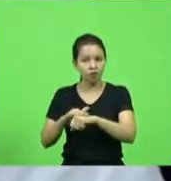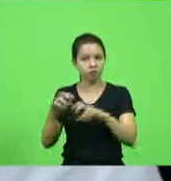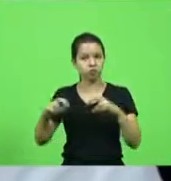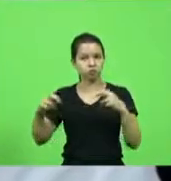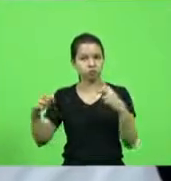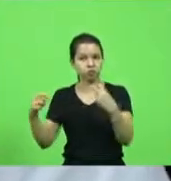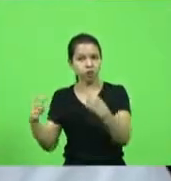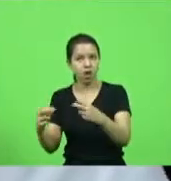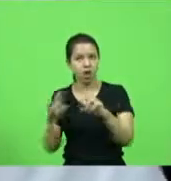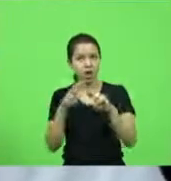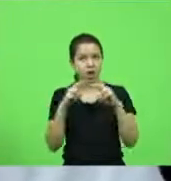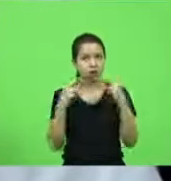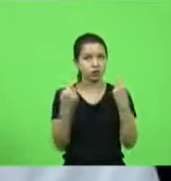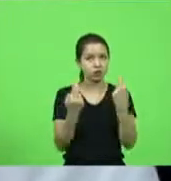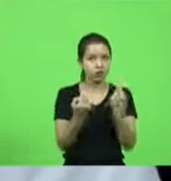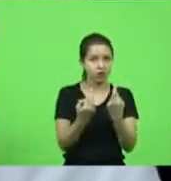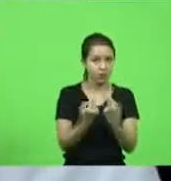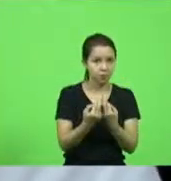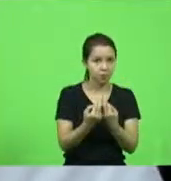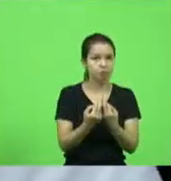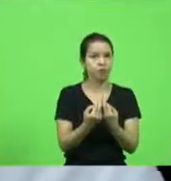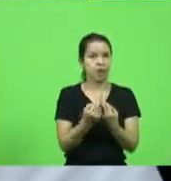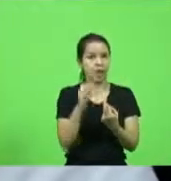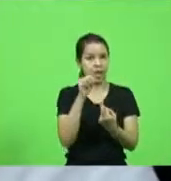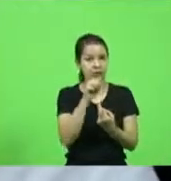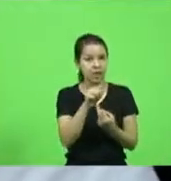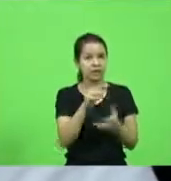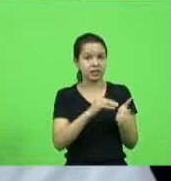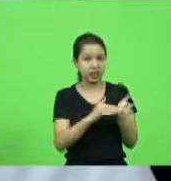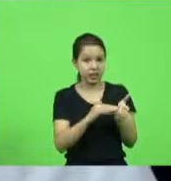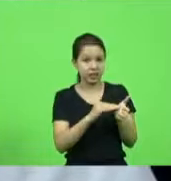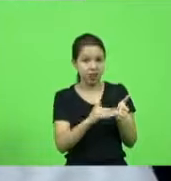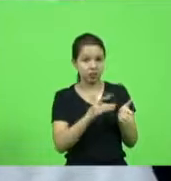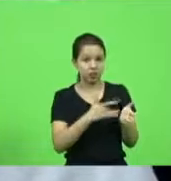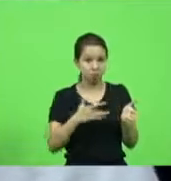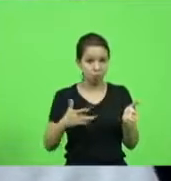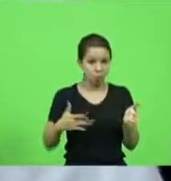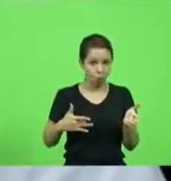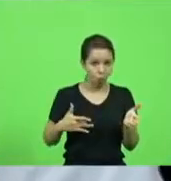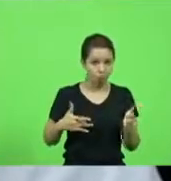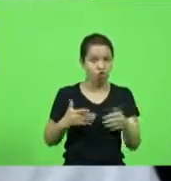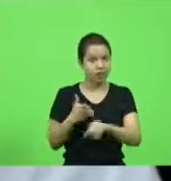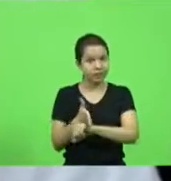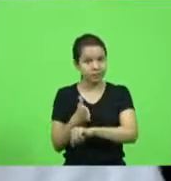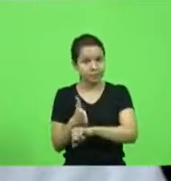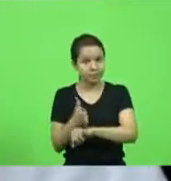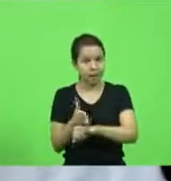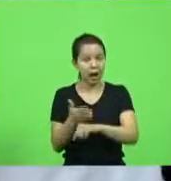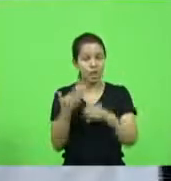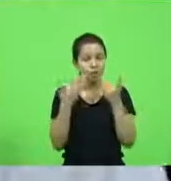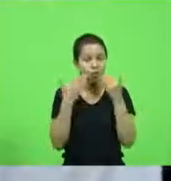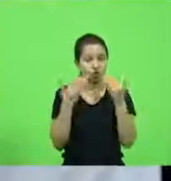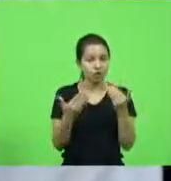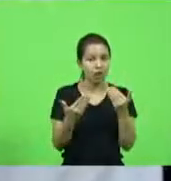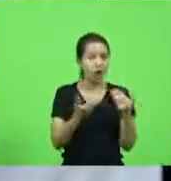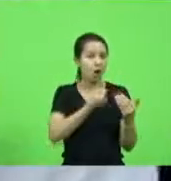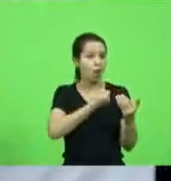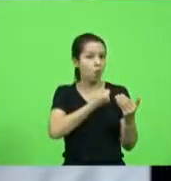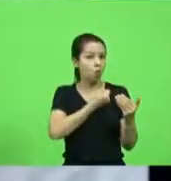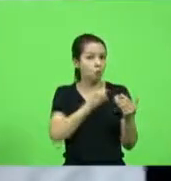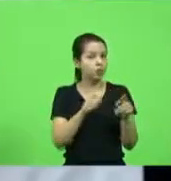reunião onde o secretário de Saúde pudesse participar, mostrar os números e também demonstrar